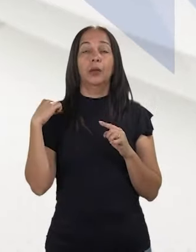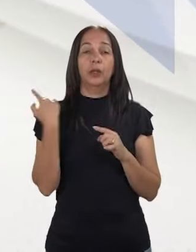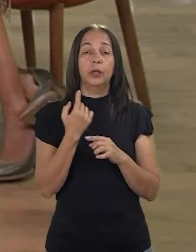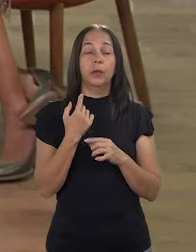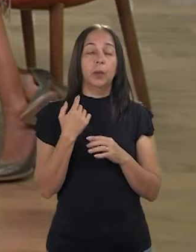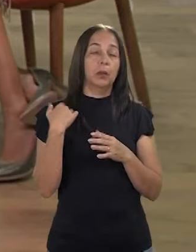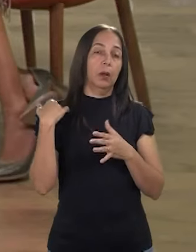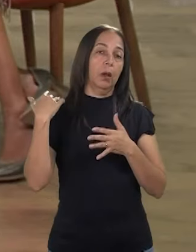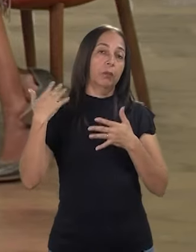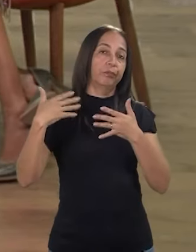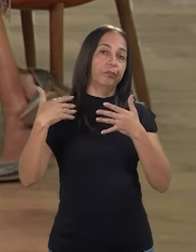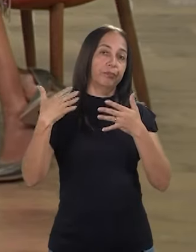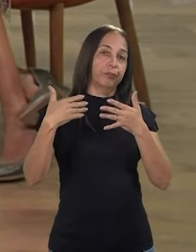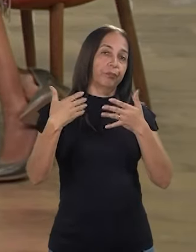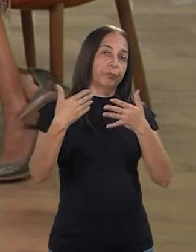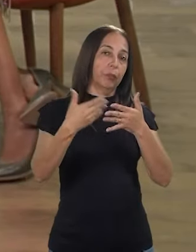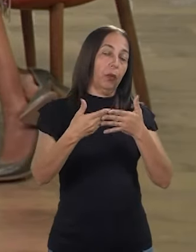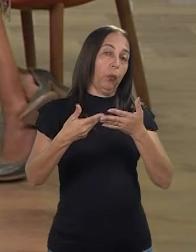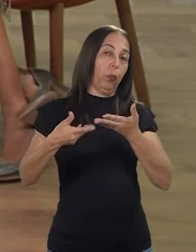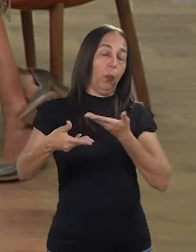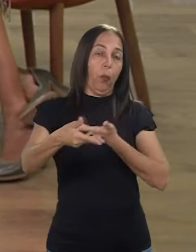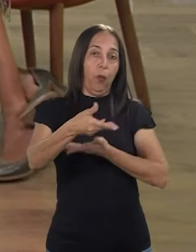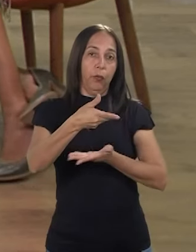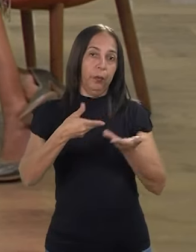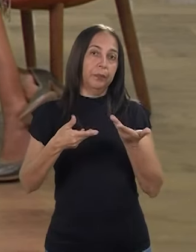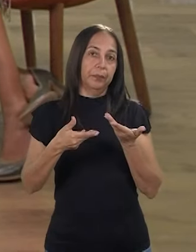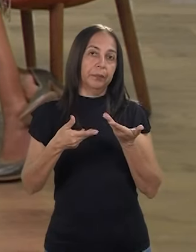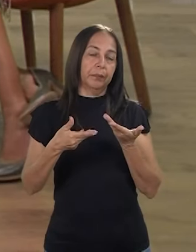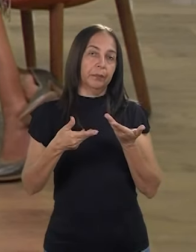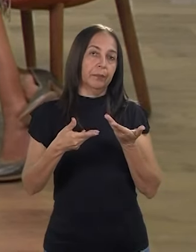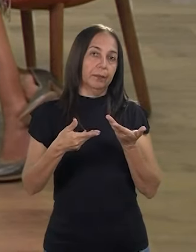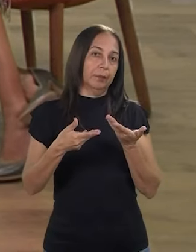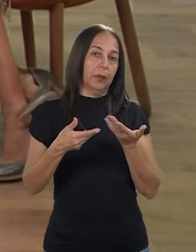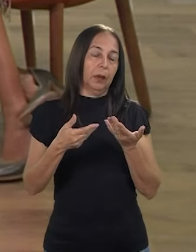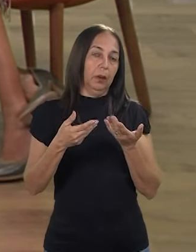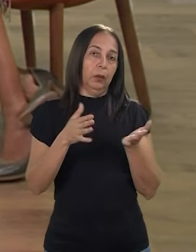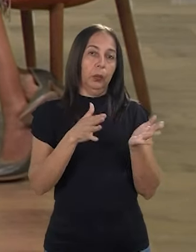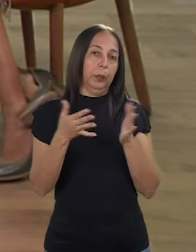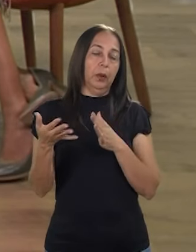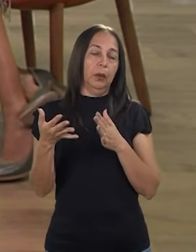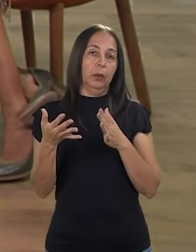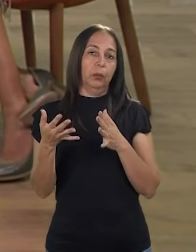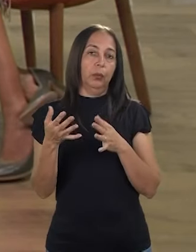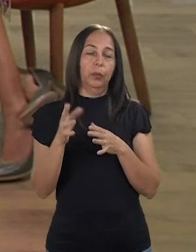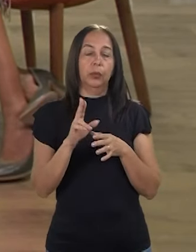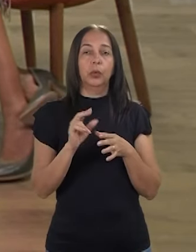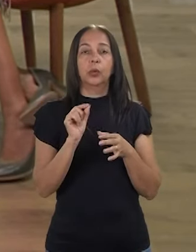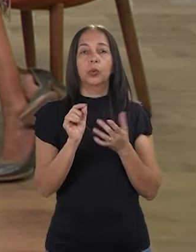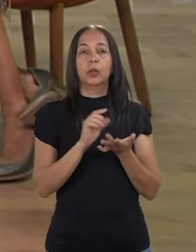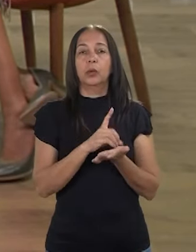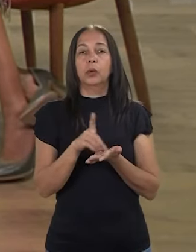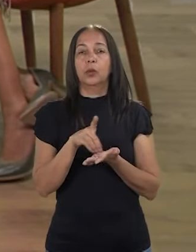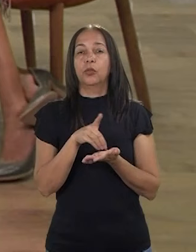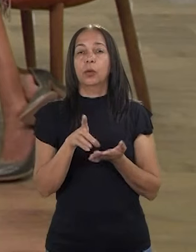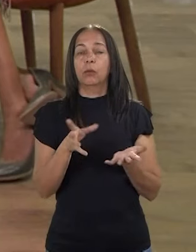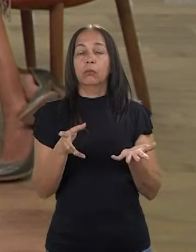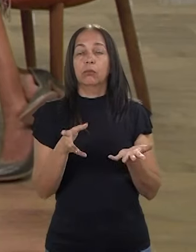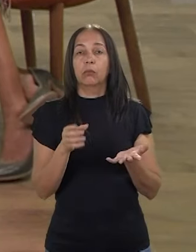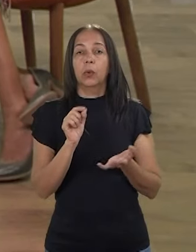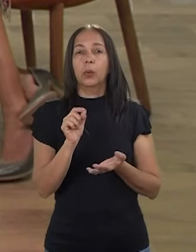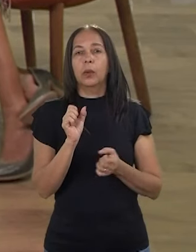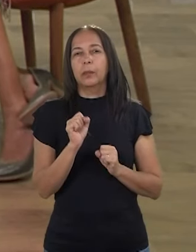debelada a gente vai conviver com esses essas coisas durante muito tempo durante toda a vida provavelmente da vida digital